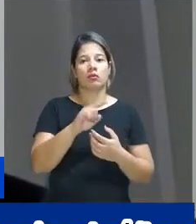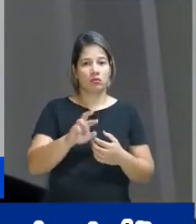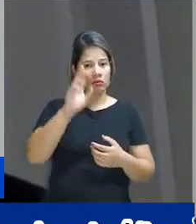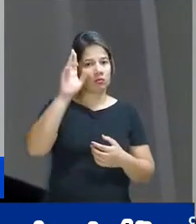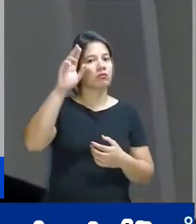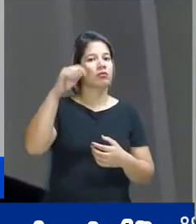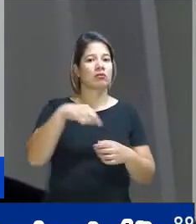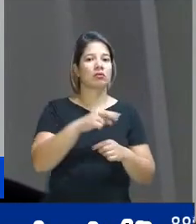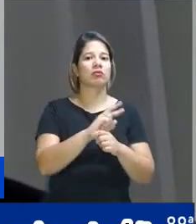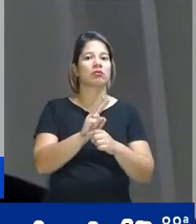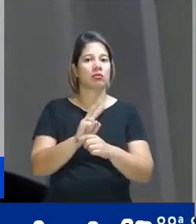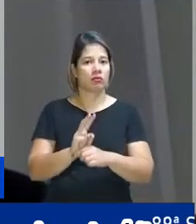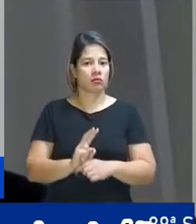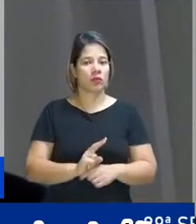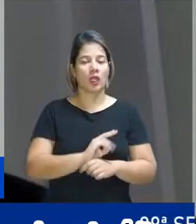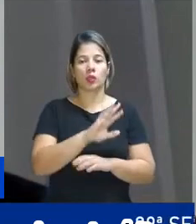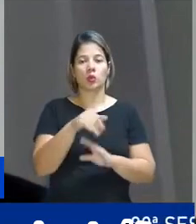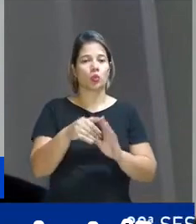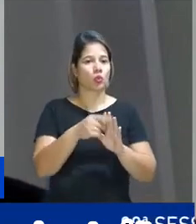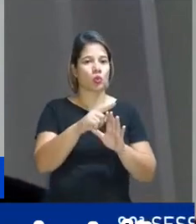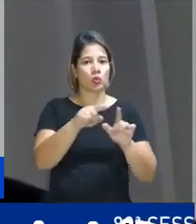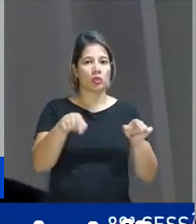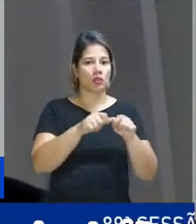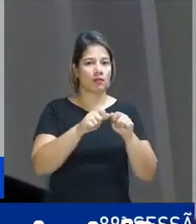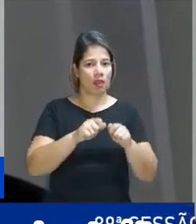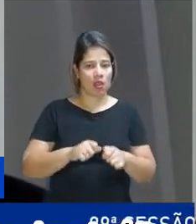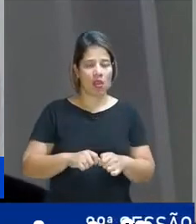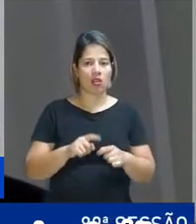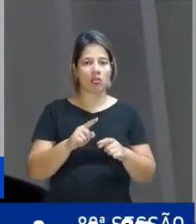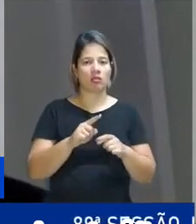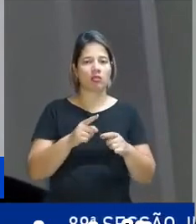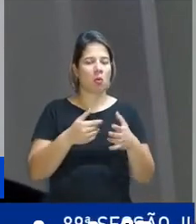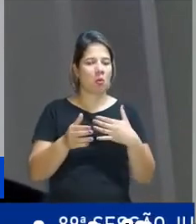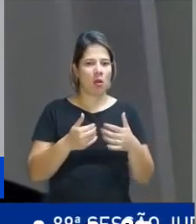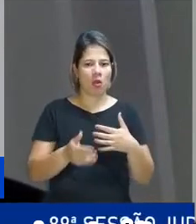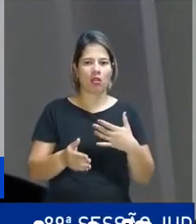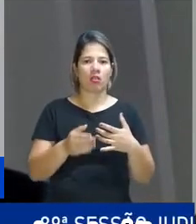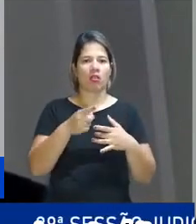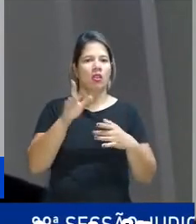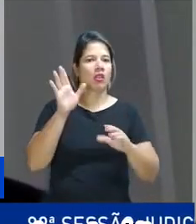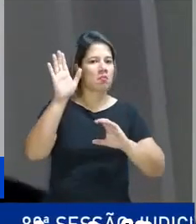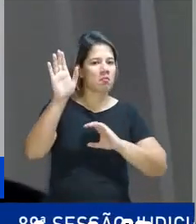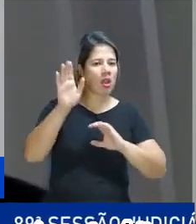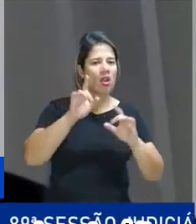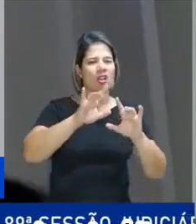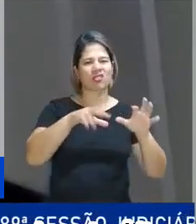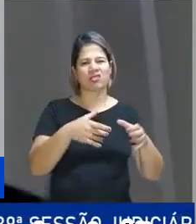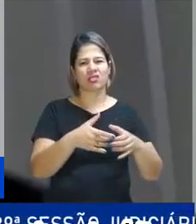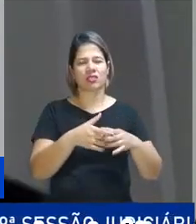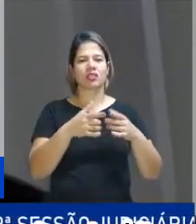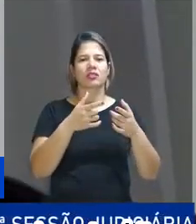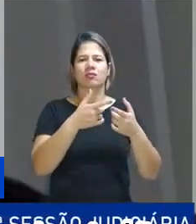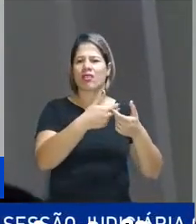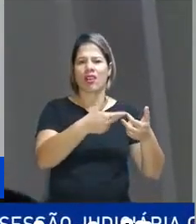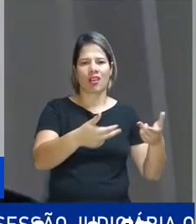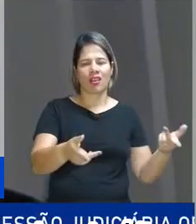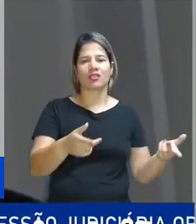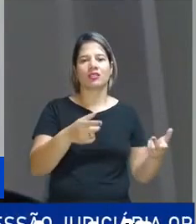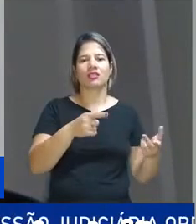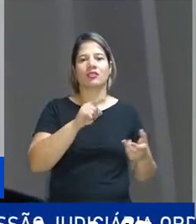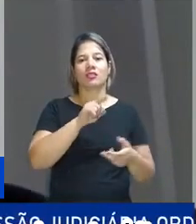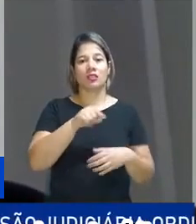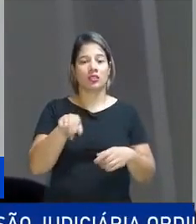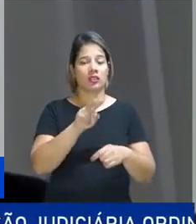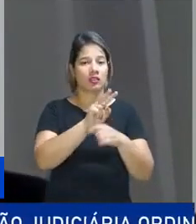dos advogados, Rivaldo Valente. Os atos contábeis, atos de campanha, enfim, defender a